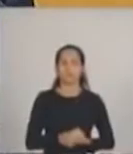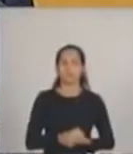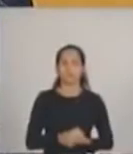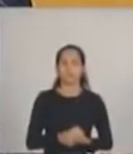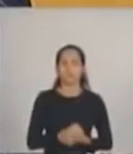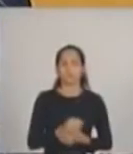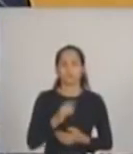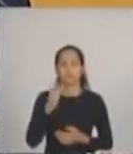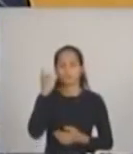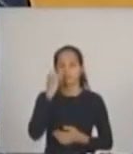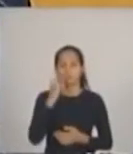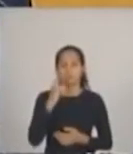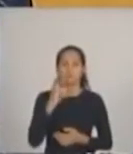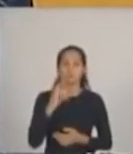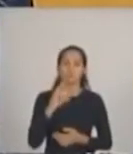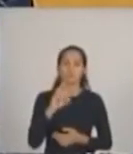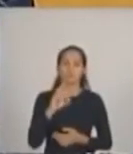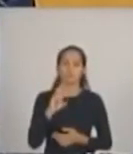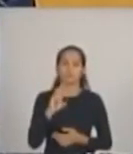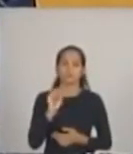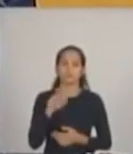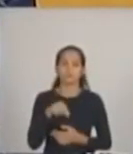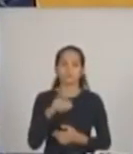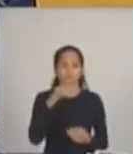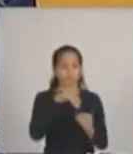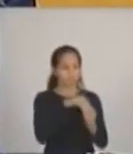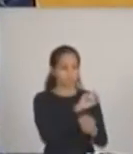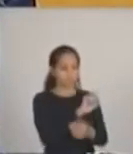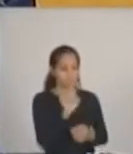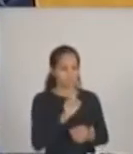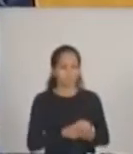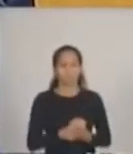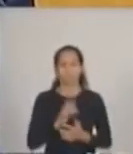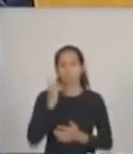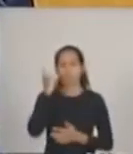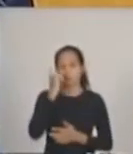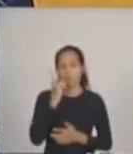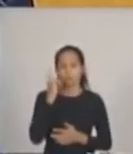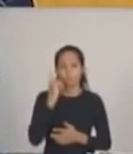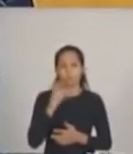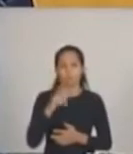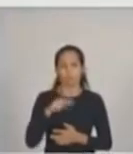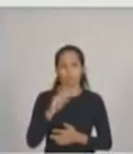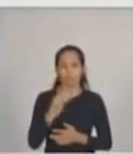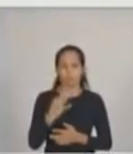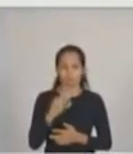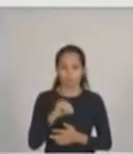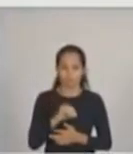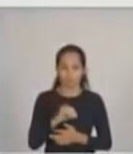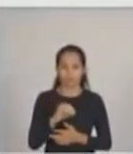Von. Voto não, senhor presidente. Vota não. Deputado Coronel Alexandre Quintino. Tem, né?